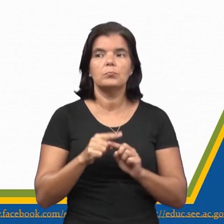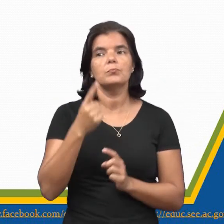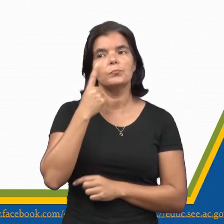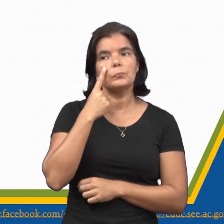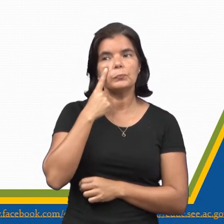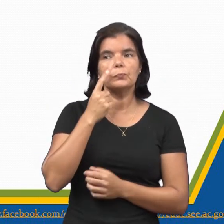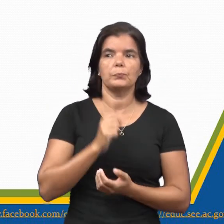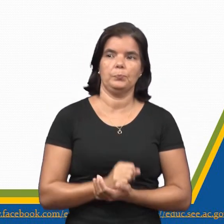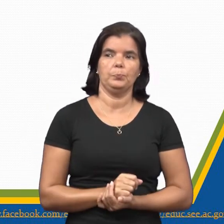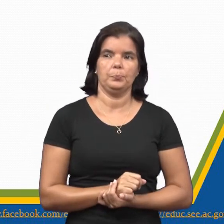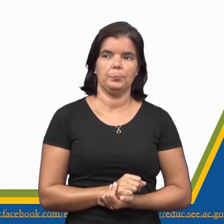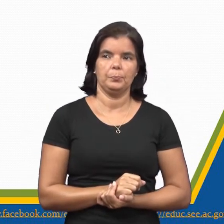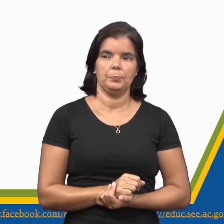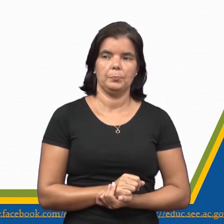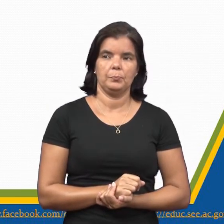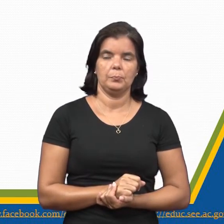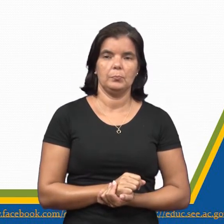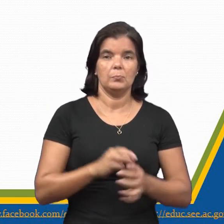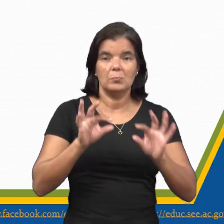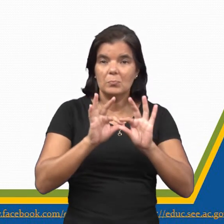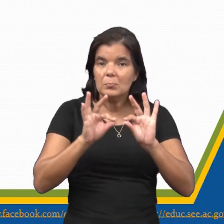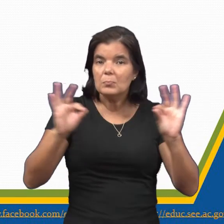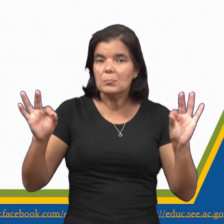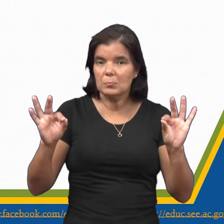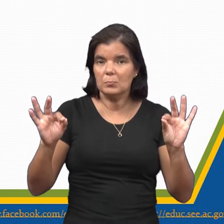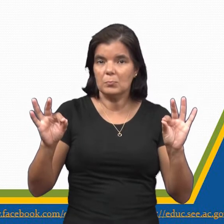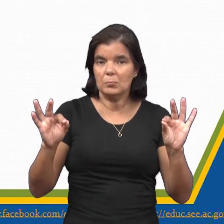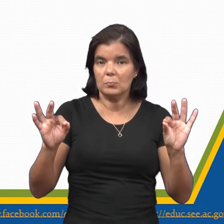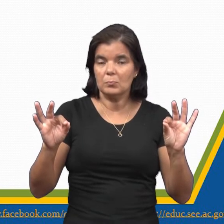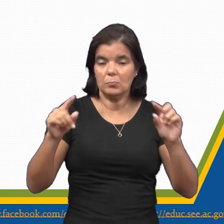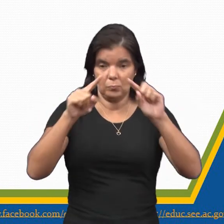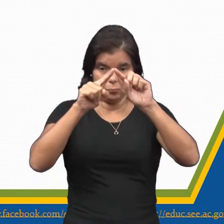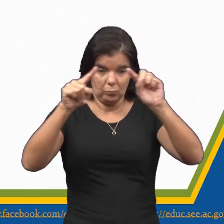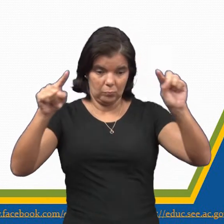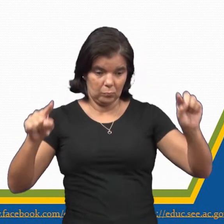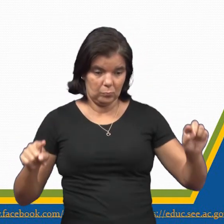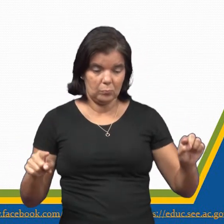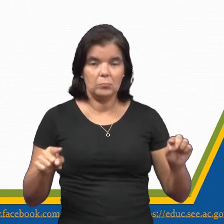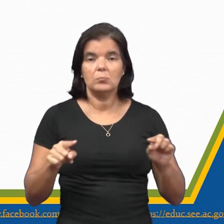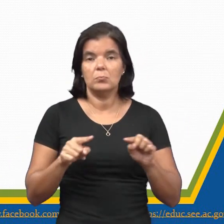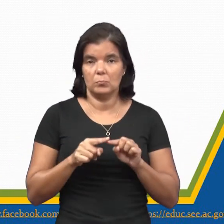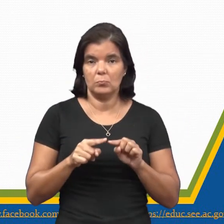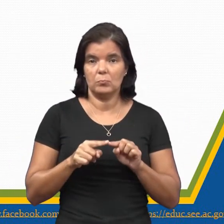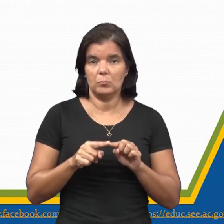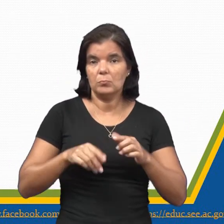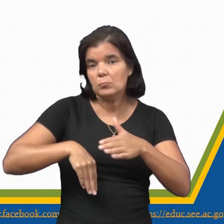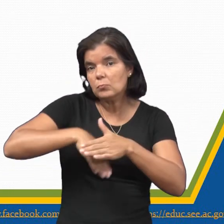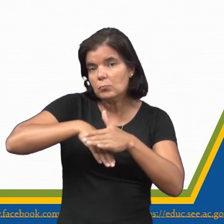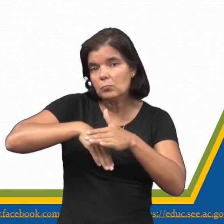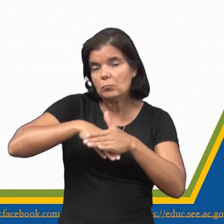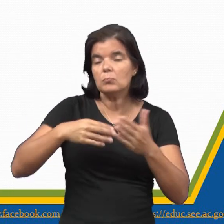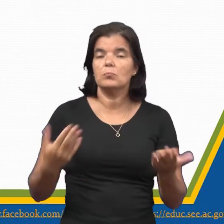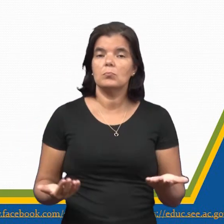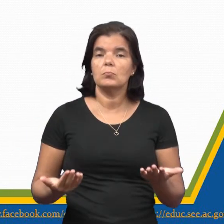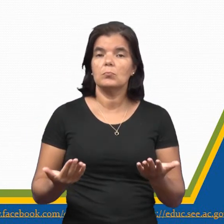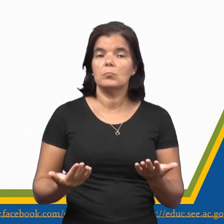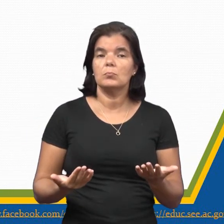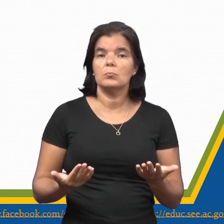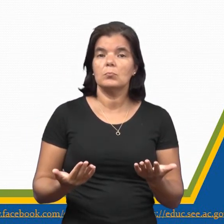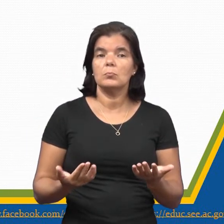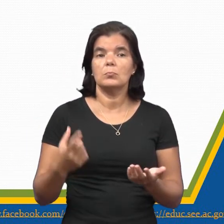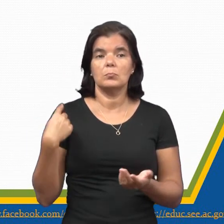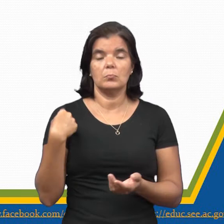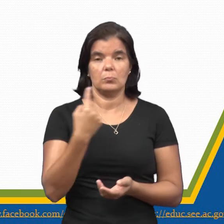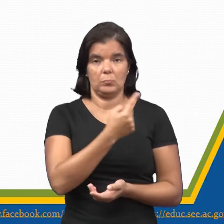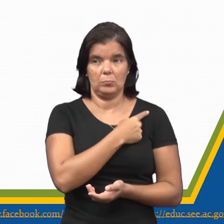Vejamos. Então as dimensões, né, como é um retângulo, o campo de futebol representa o retângulo, então